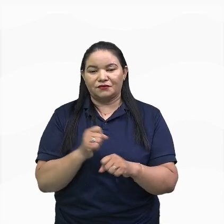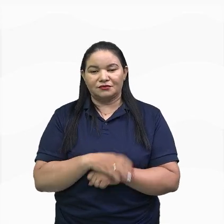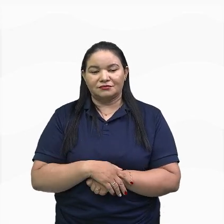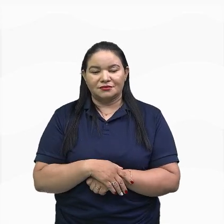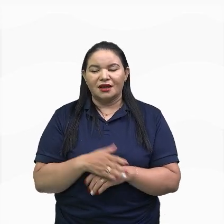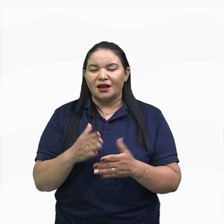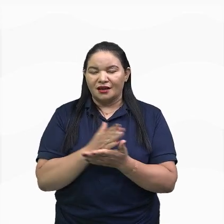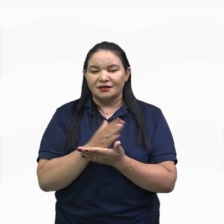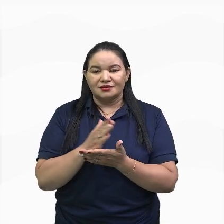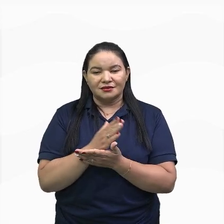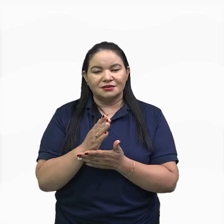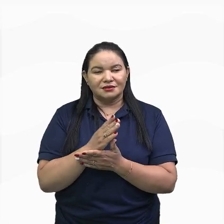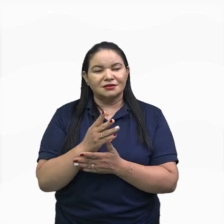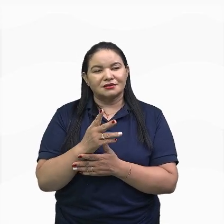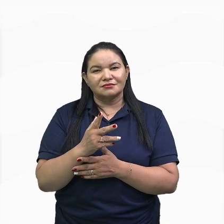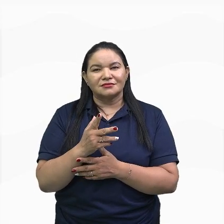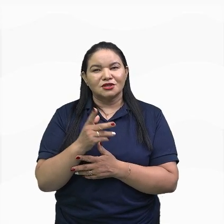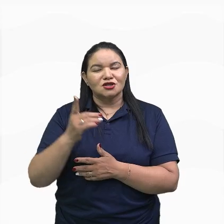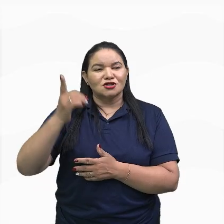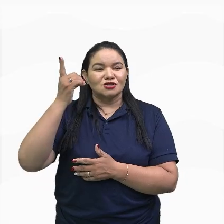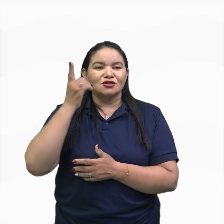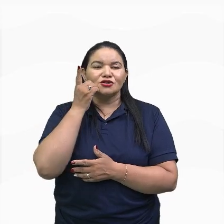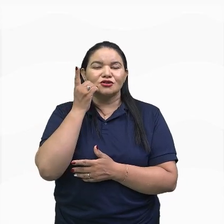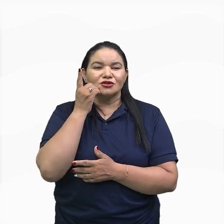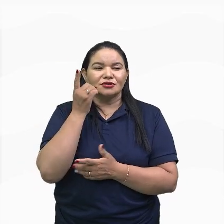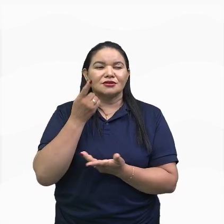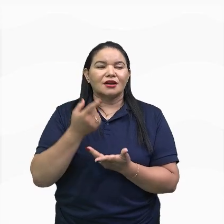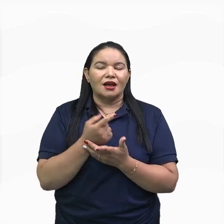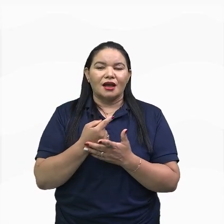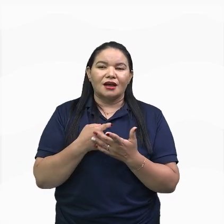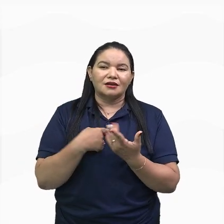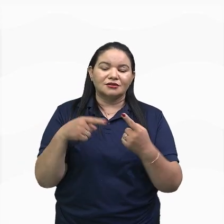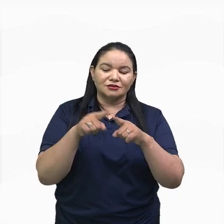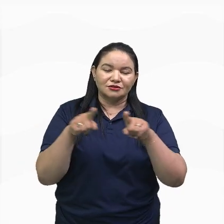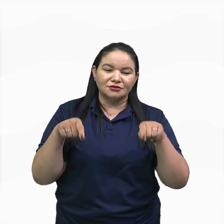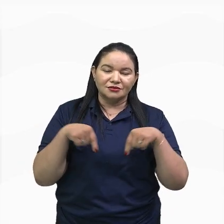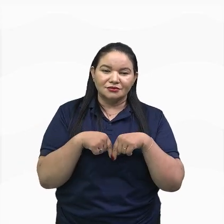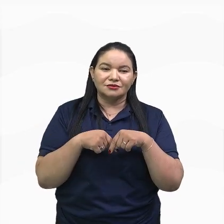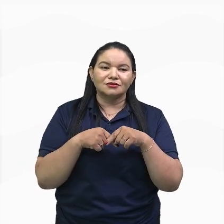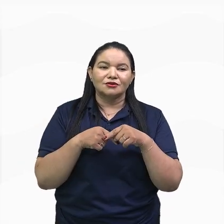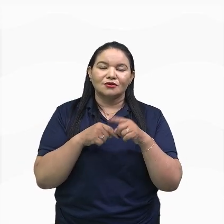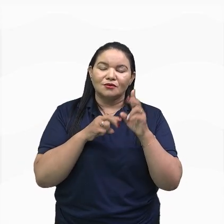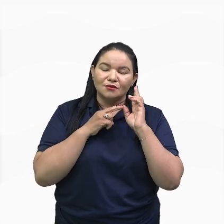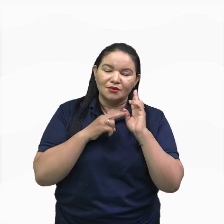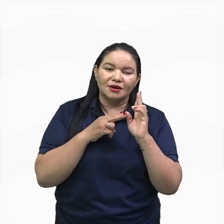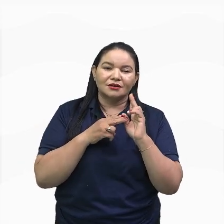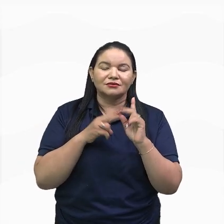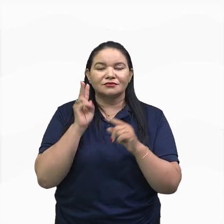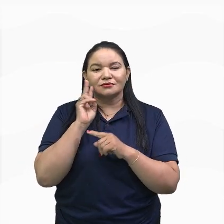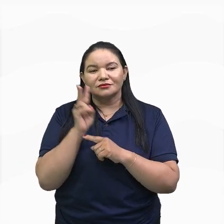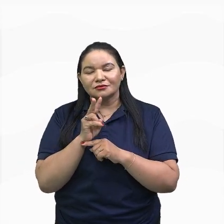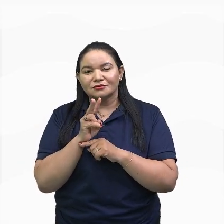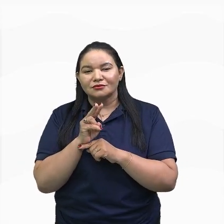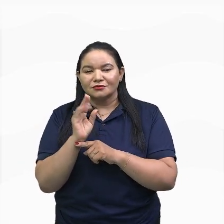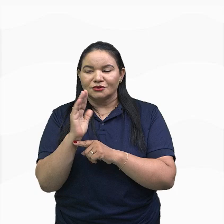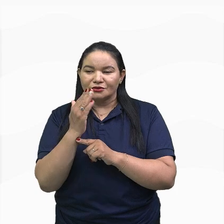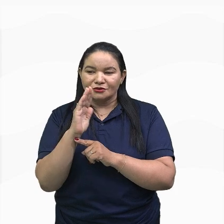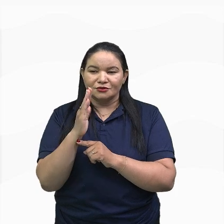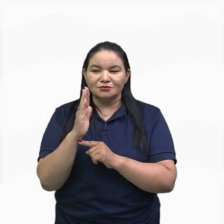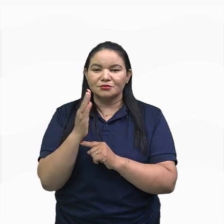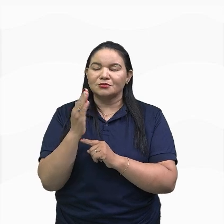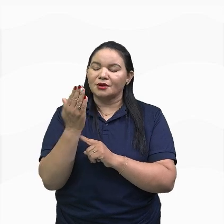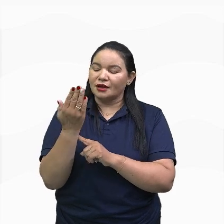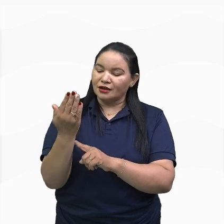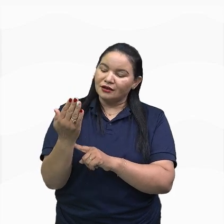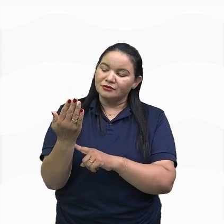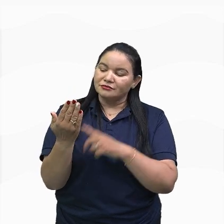gente, né, faz esse tipo de coisa lá no quarto, olhando para o espelho, né? Minha fase já passou de fazer isso, né? Mas